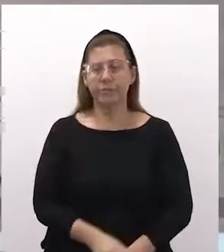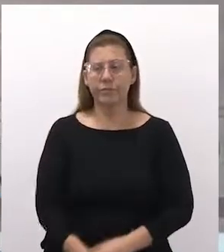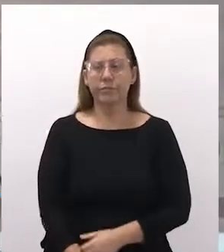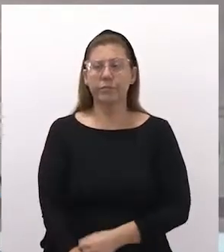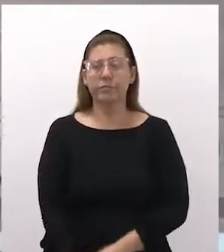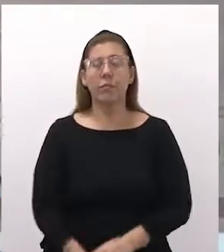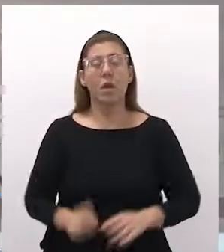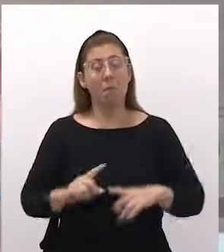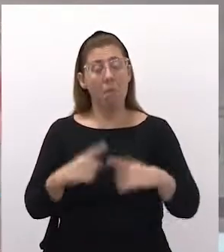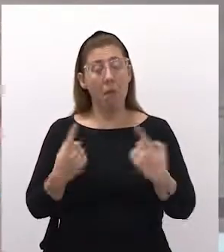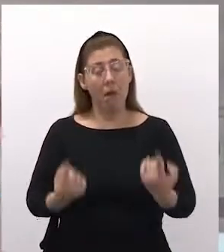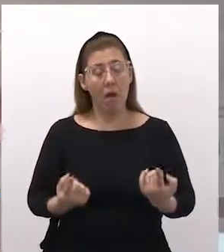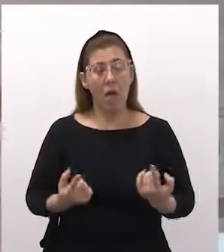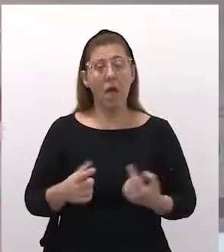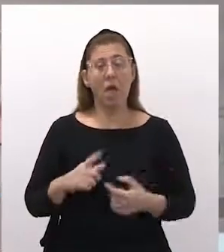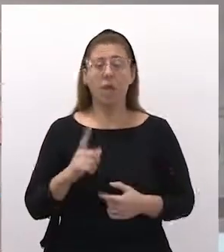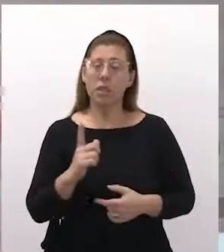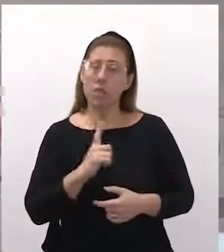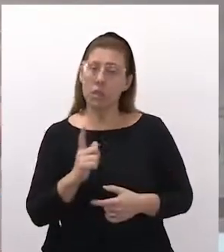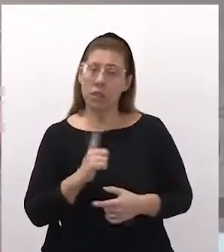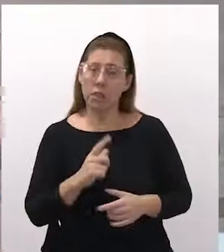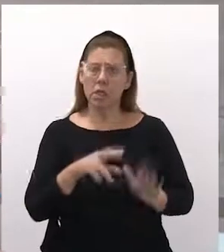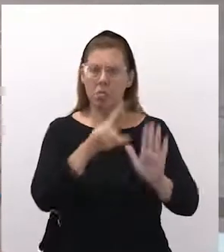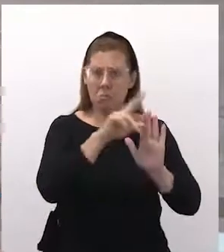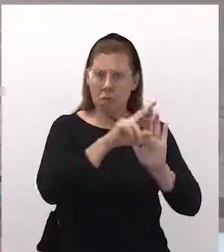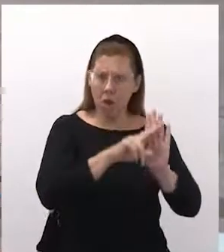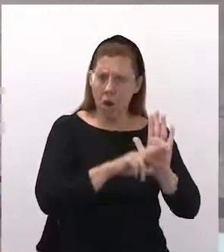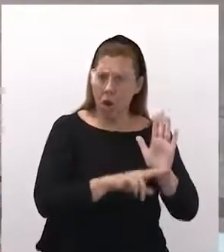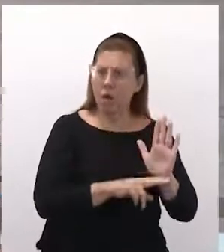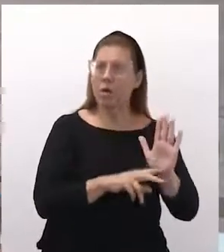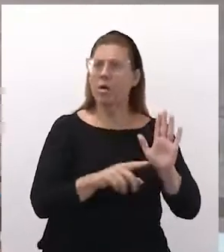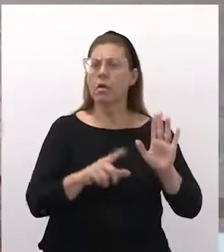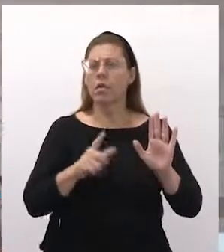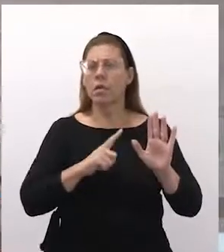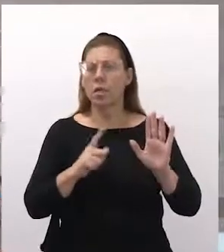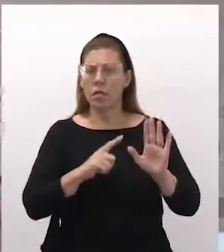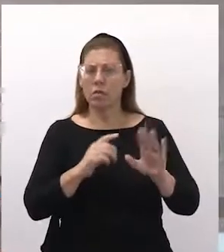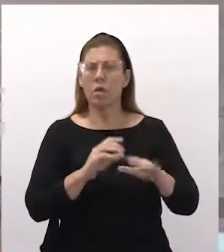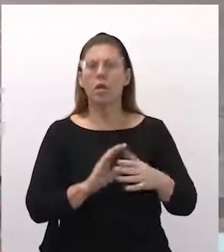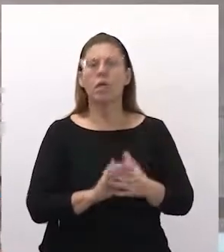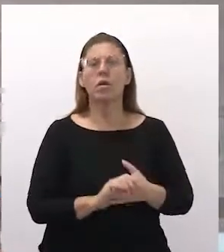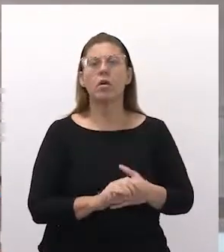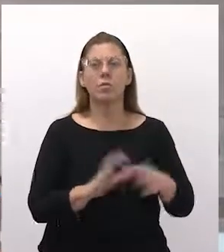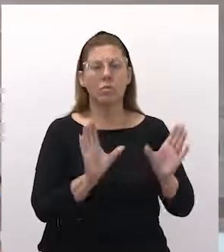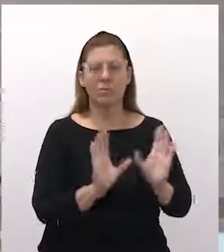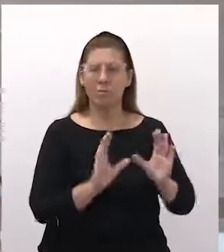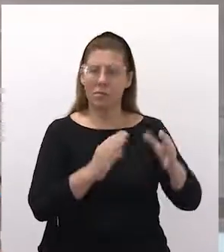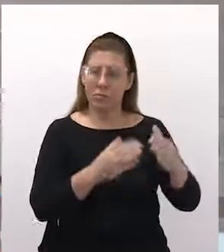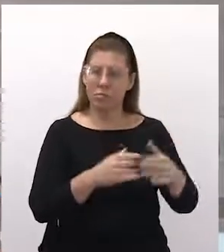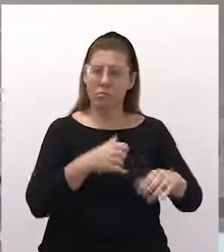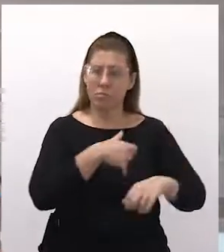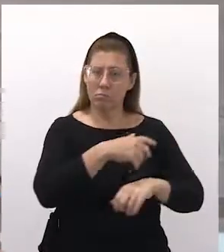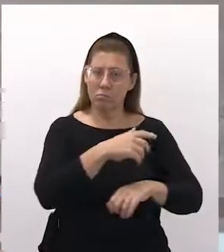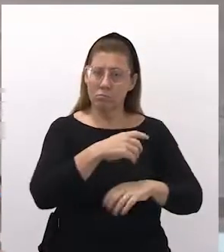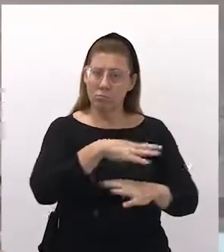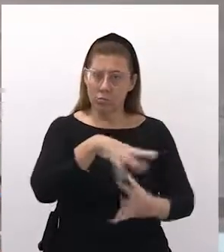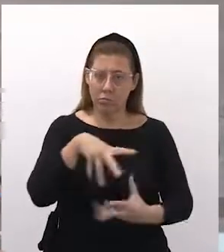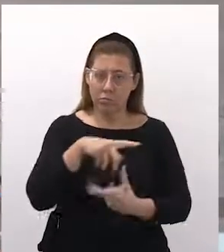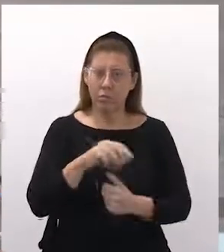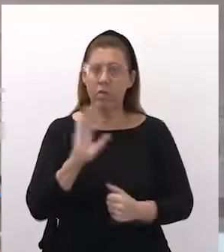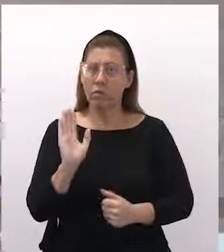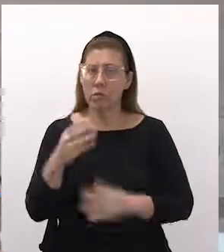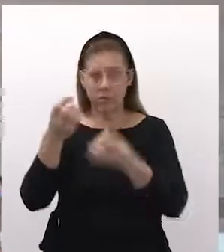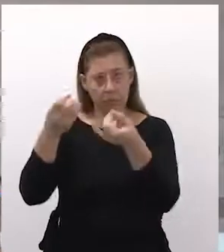Mas, por outro lado, a gente tem essa norma, mas a gente tem essa convenção internacional que eu falei para vocês,